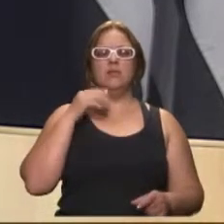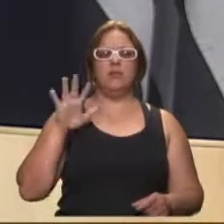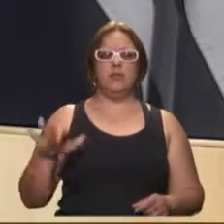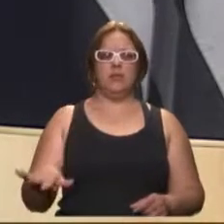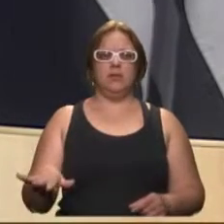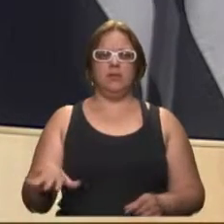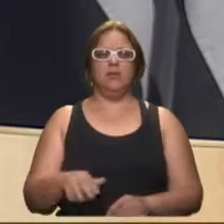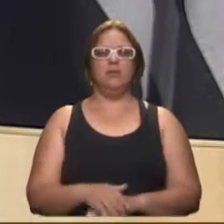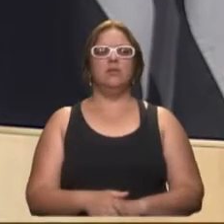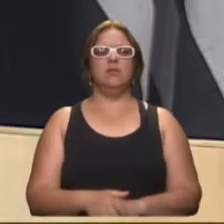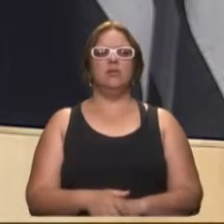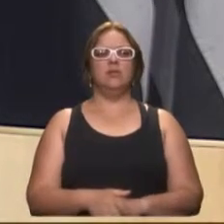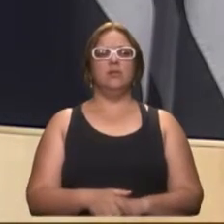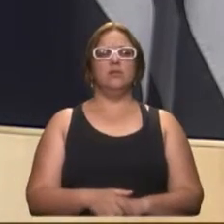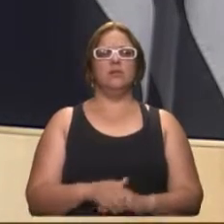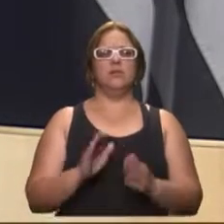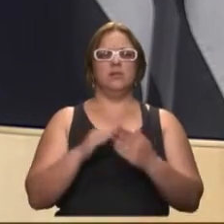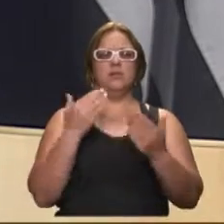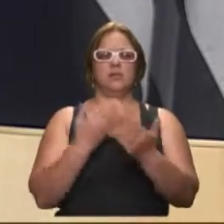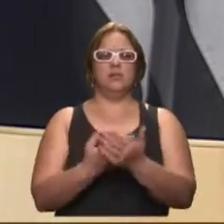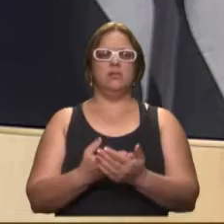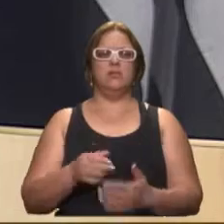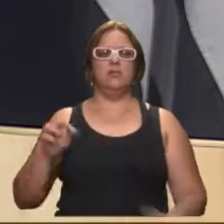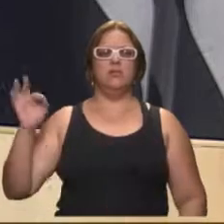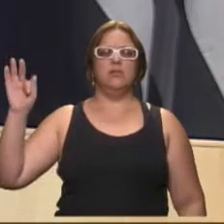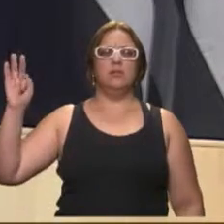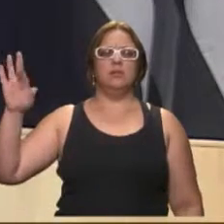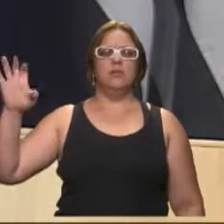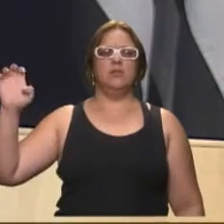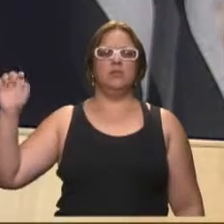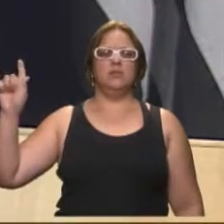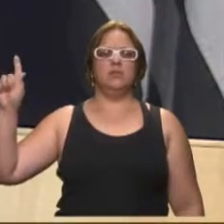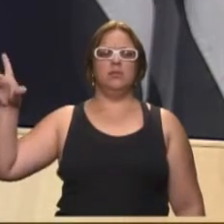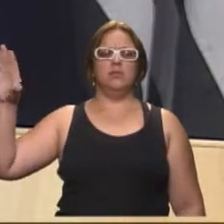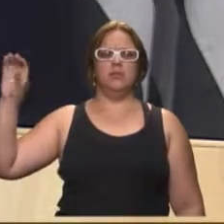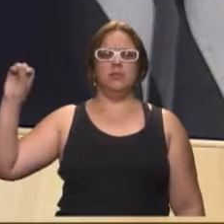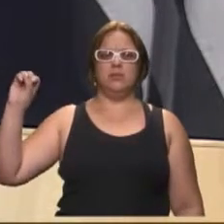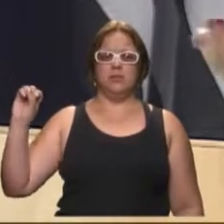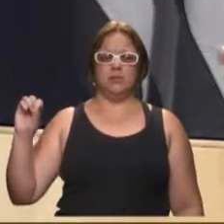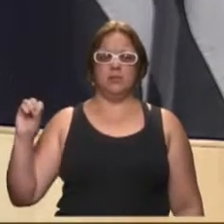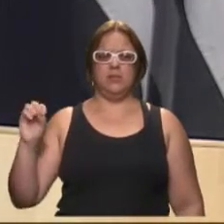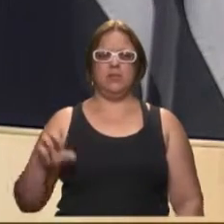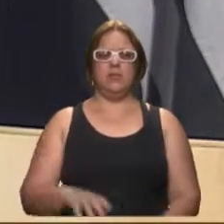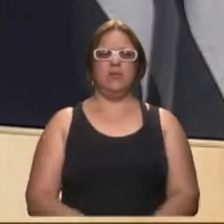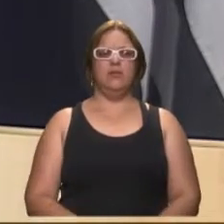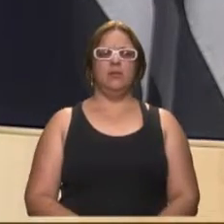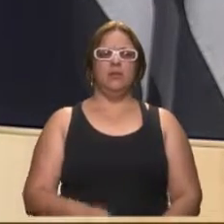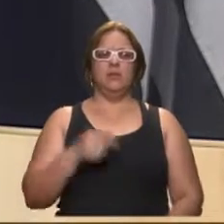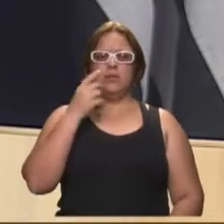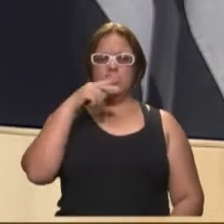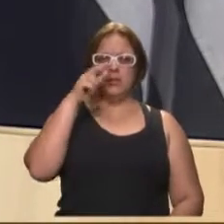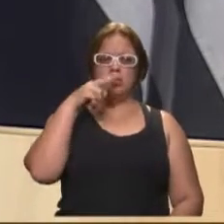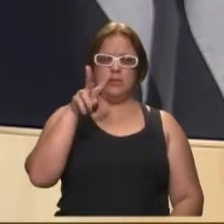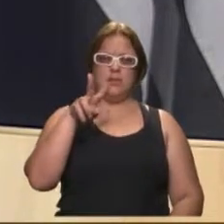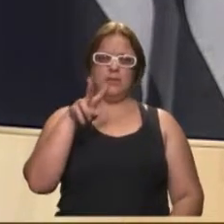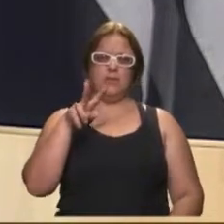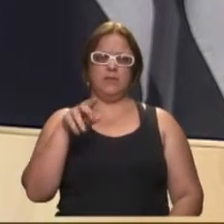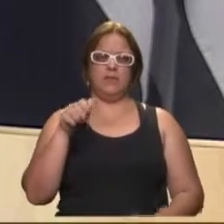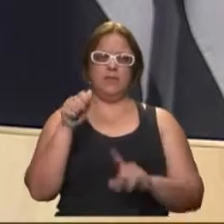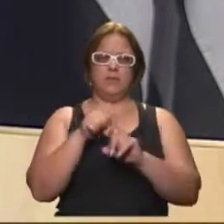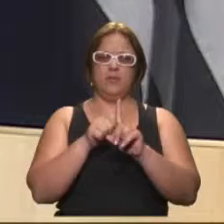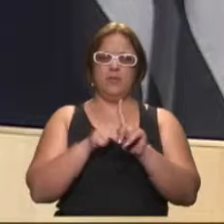prefeito para que ele estude a possibilidade de isentar essa mensalidade, retirar essa mensalidade que é cobrada no município